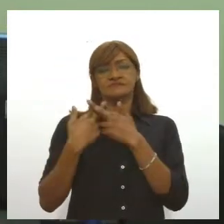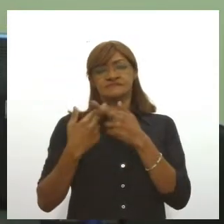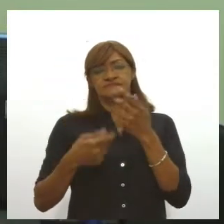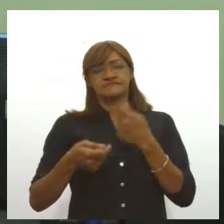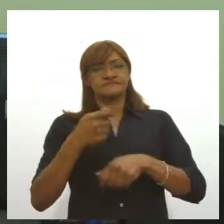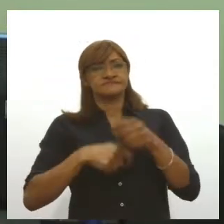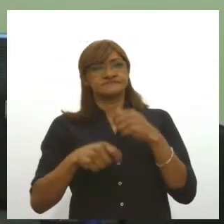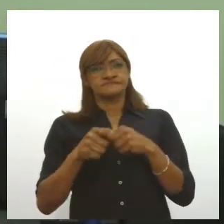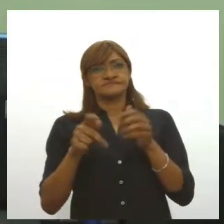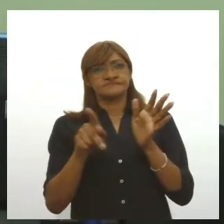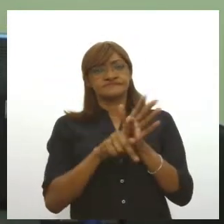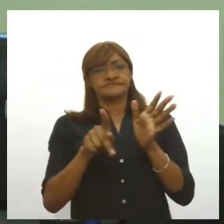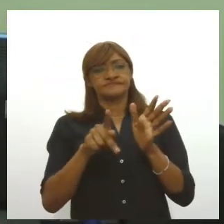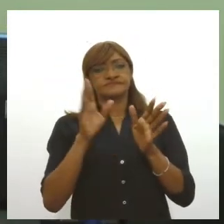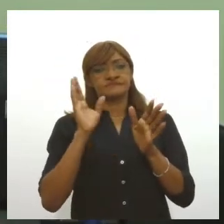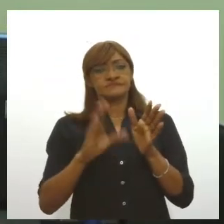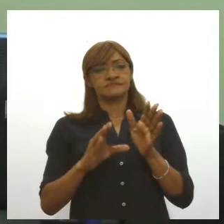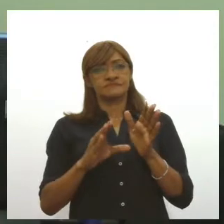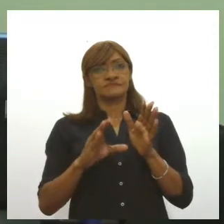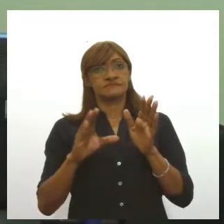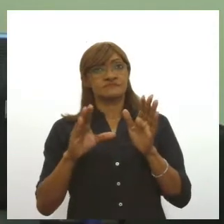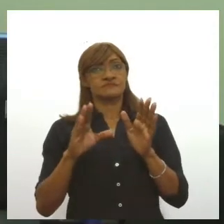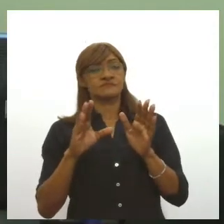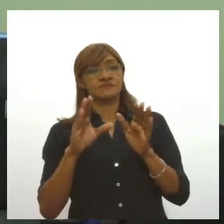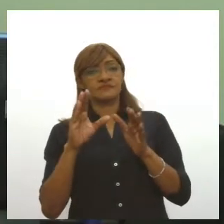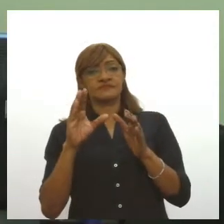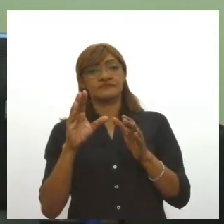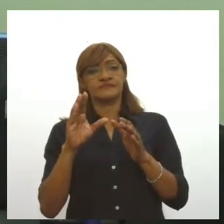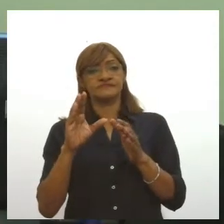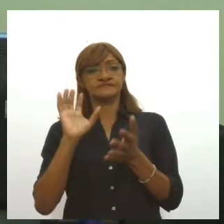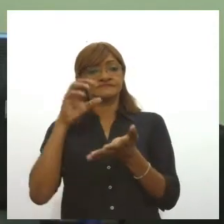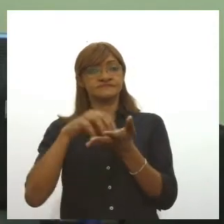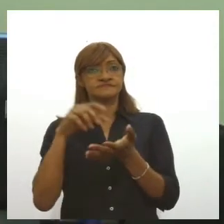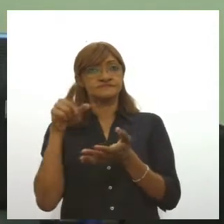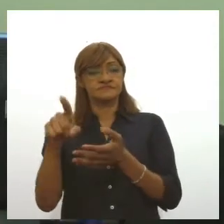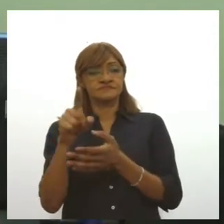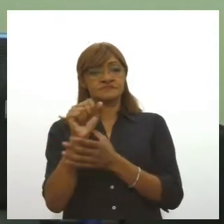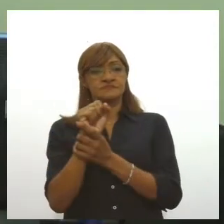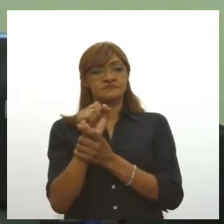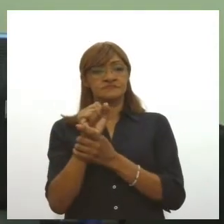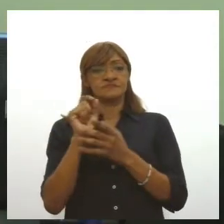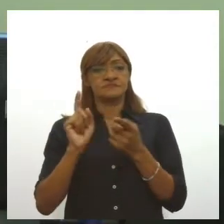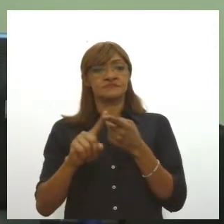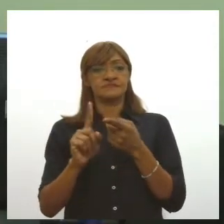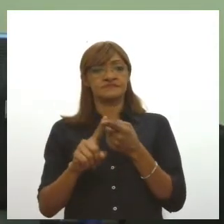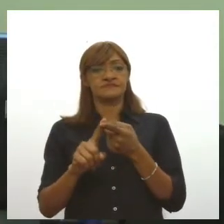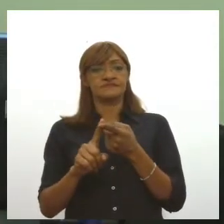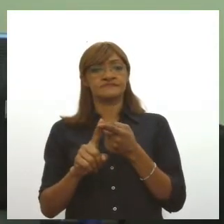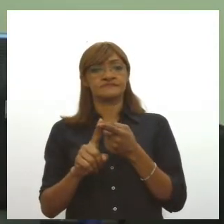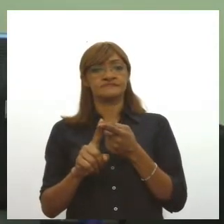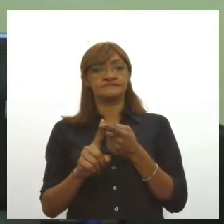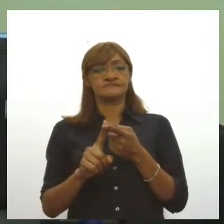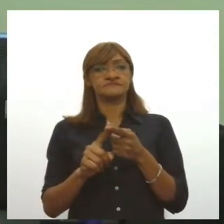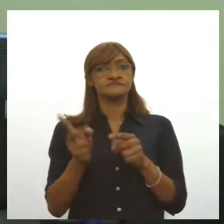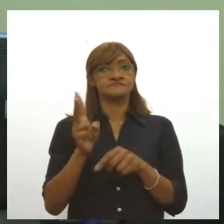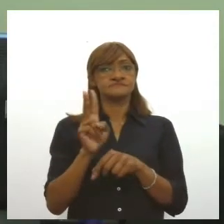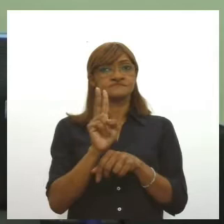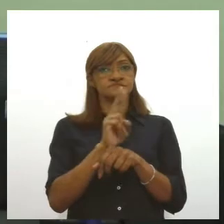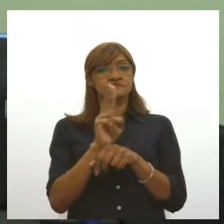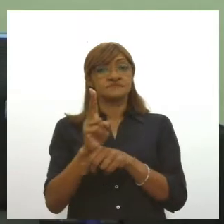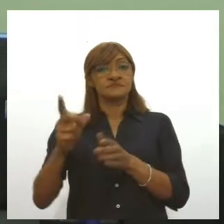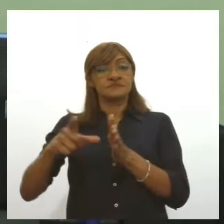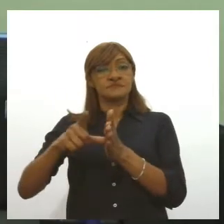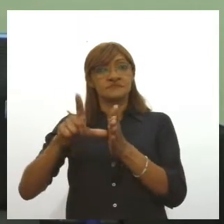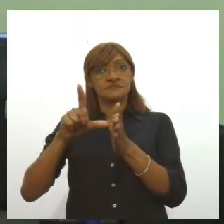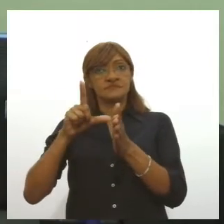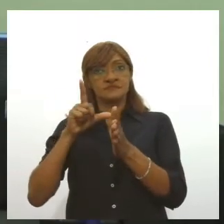órgãos de proteção. A segunda dica que a gente dá, inclusive, para os consumidores é realizar esse monitoramento prévio do